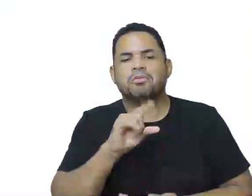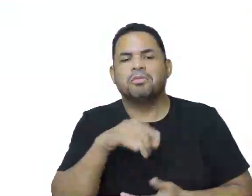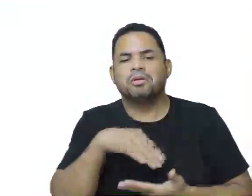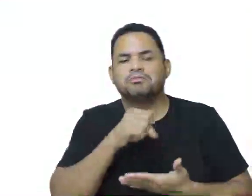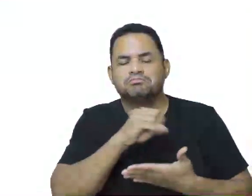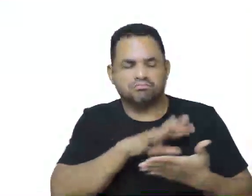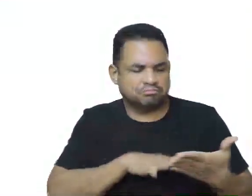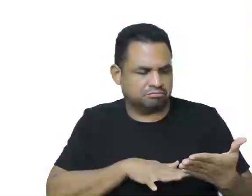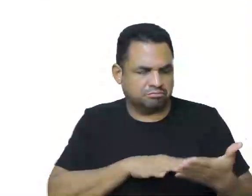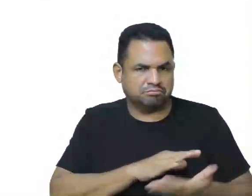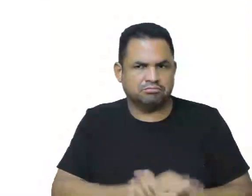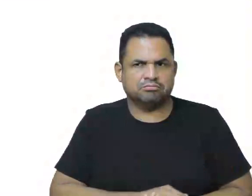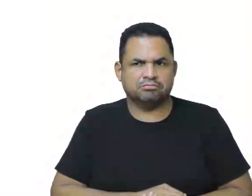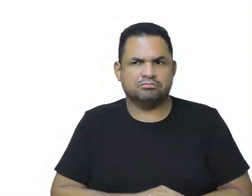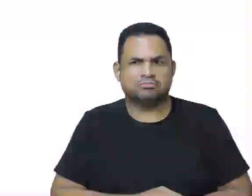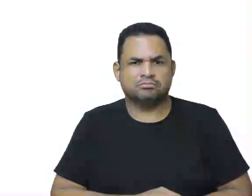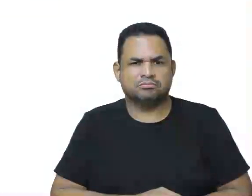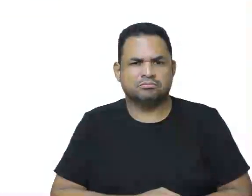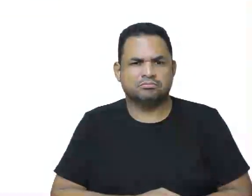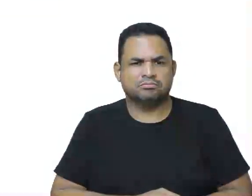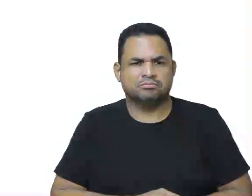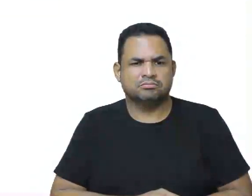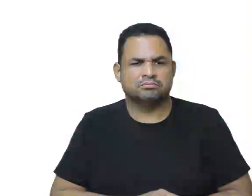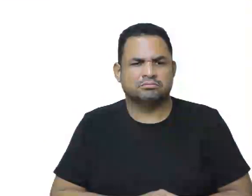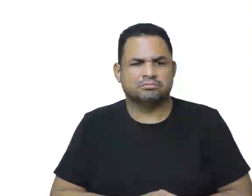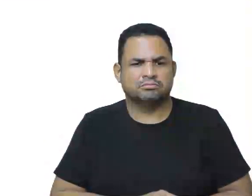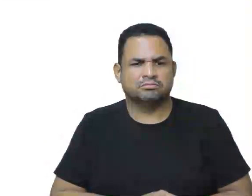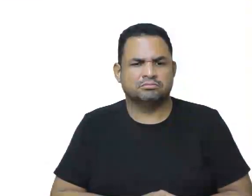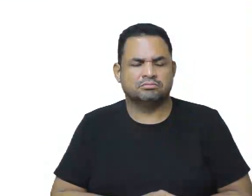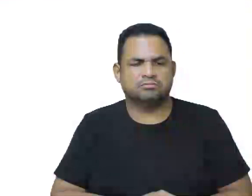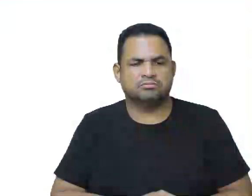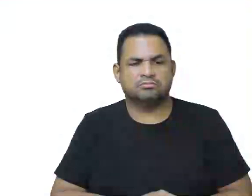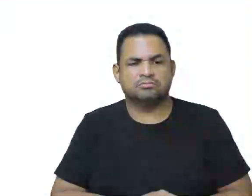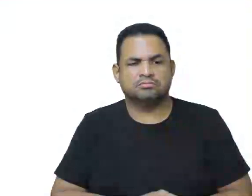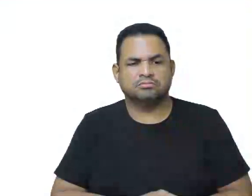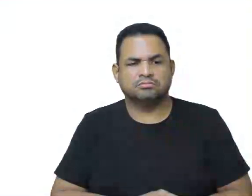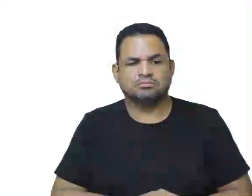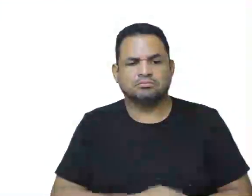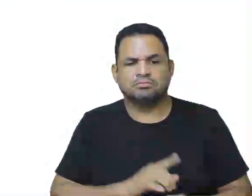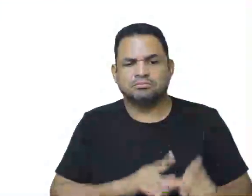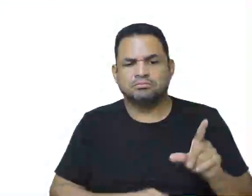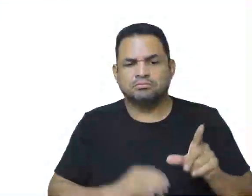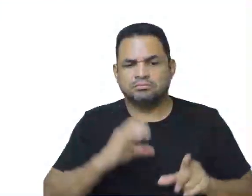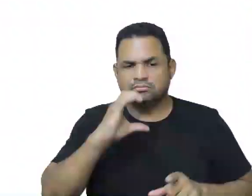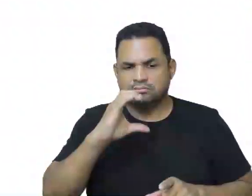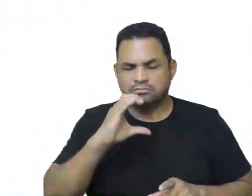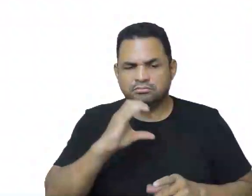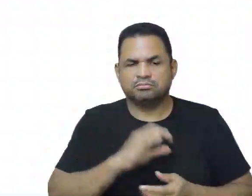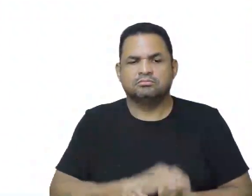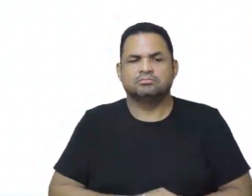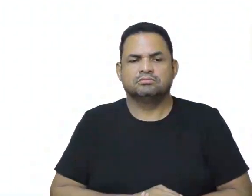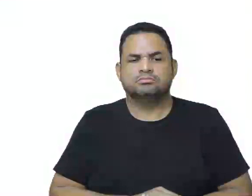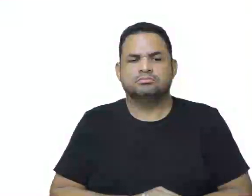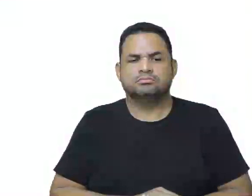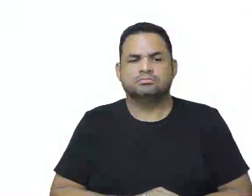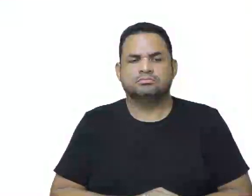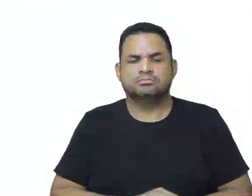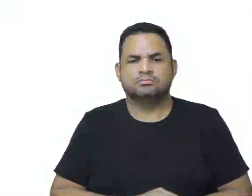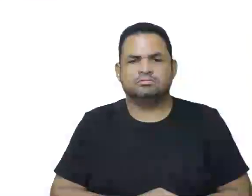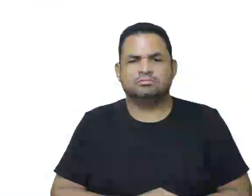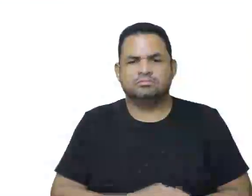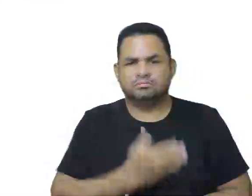correta? Sem perca de tempo, bora confirmar, olha só. A alternativa C. Então, o intemperismo